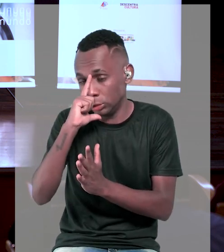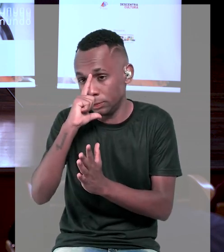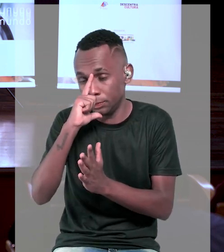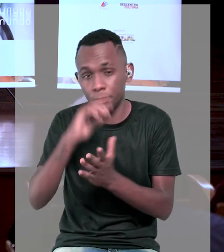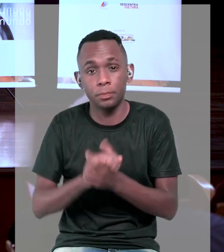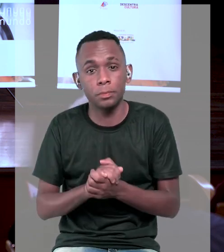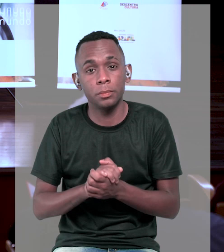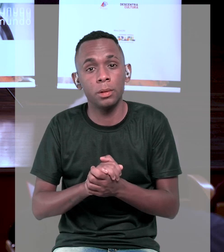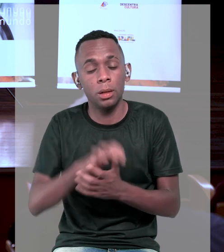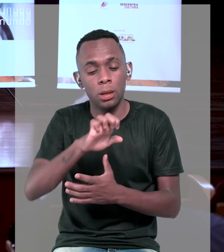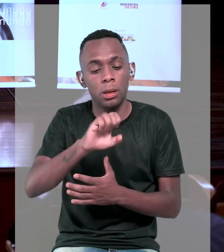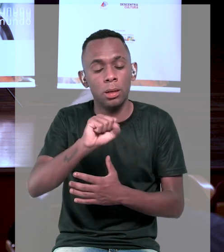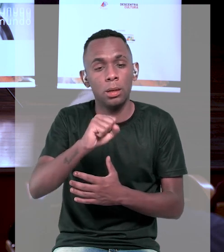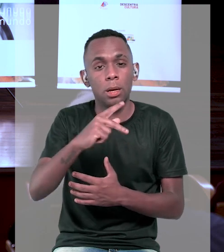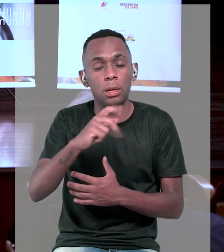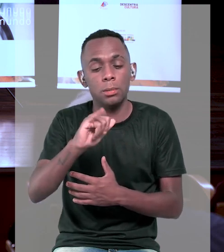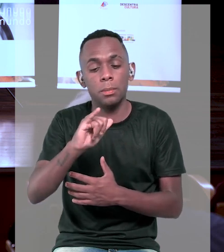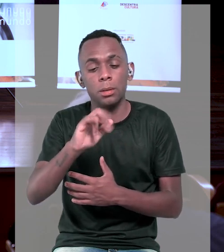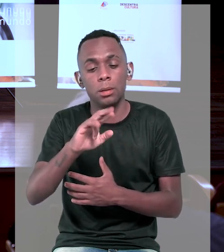Spiritus animalis.